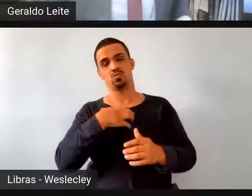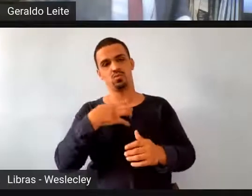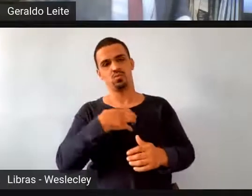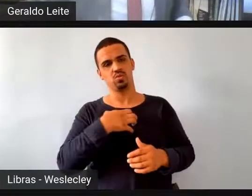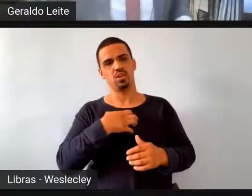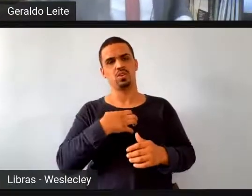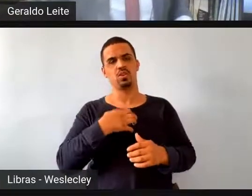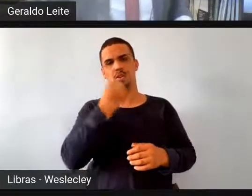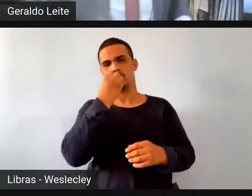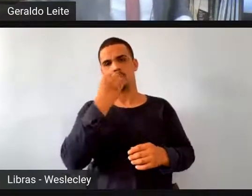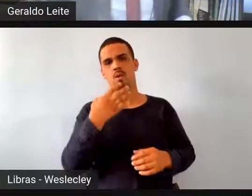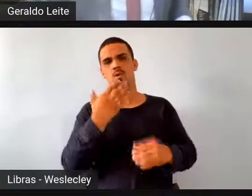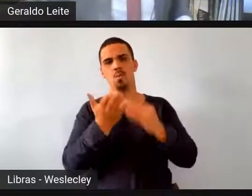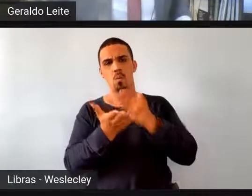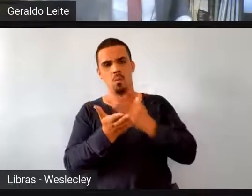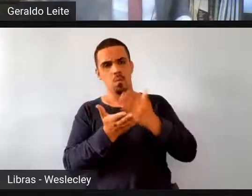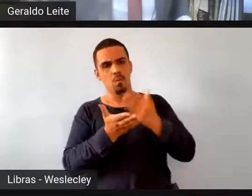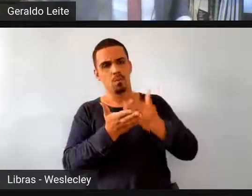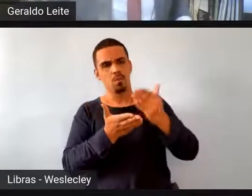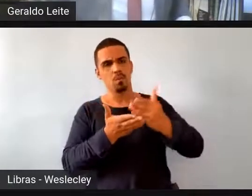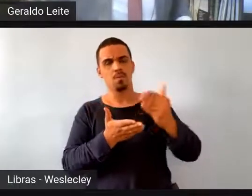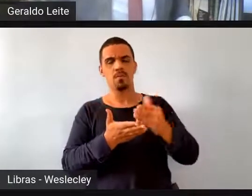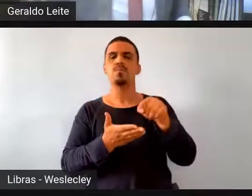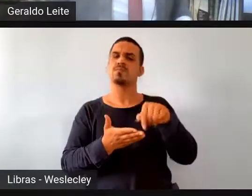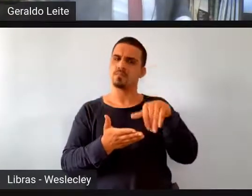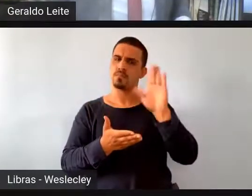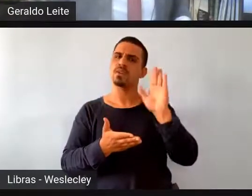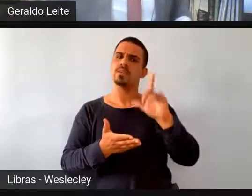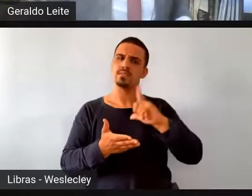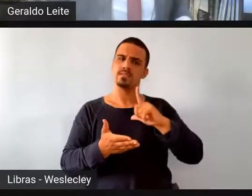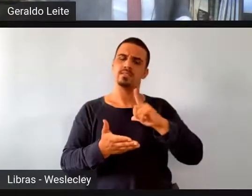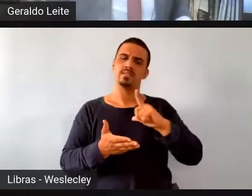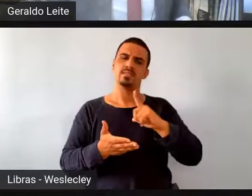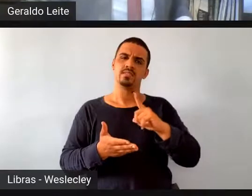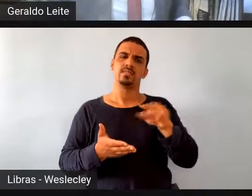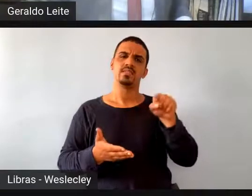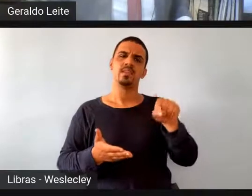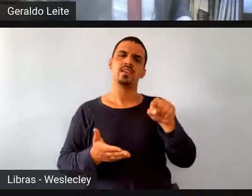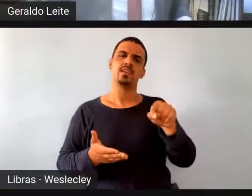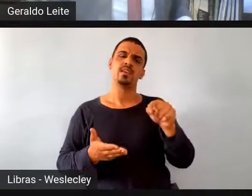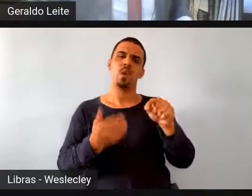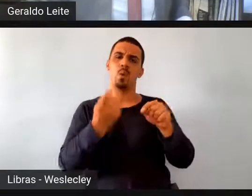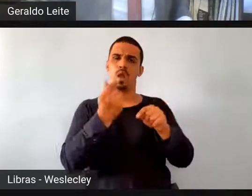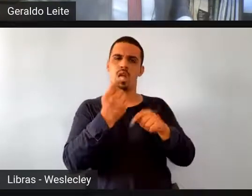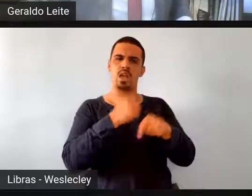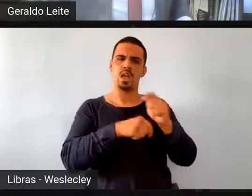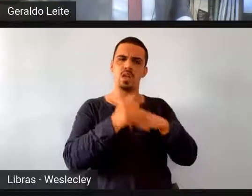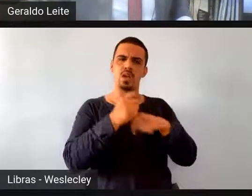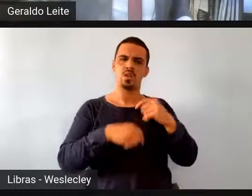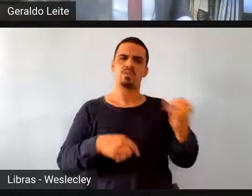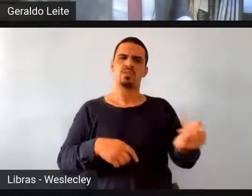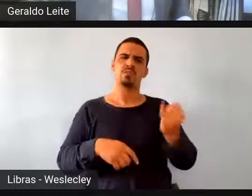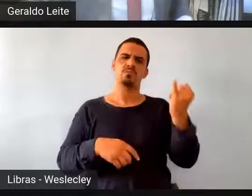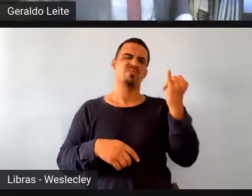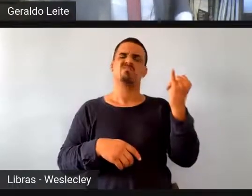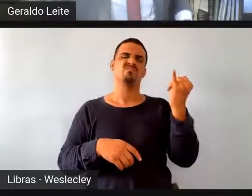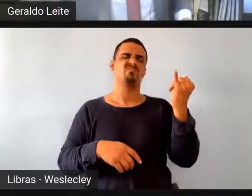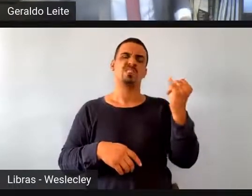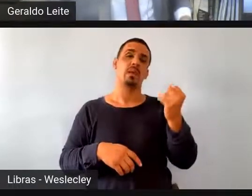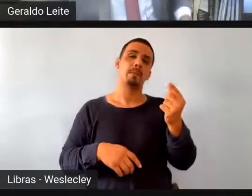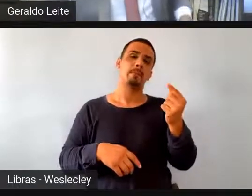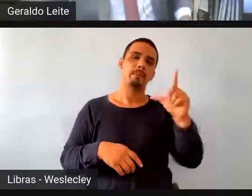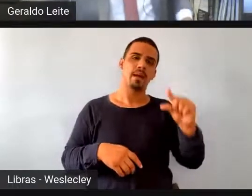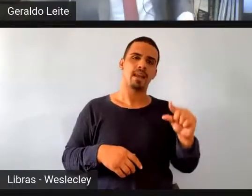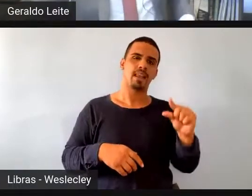bons financiadores fica ainda maior, né? Esse não acho que essa é uma economia que vale a pena, não. É barato que sai caro. A despesa na outra